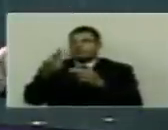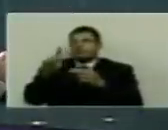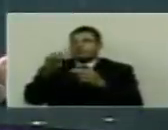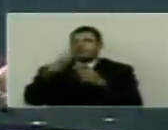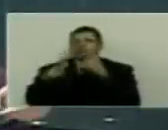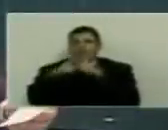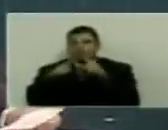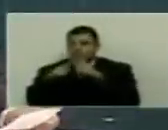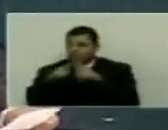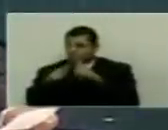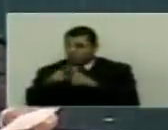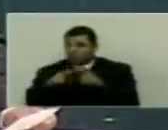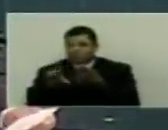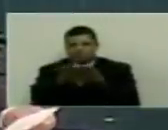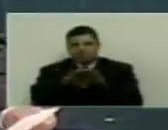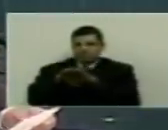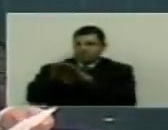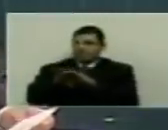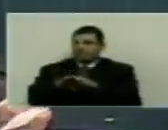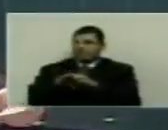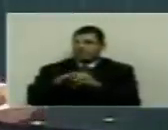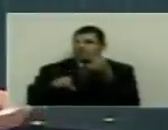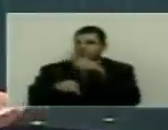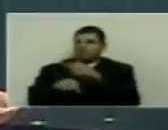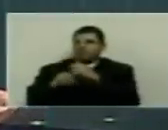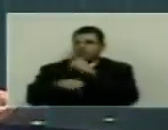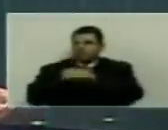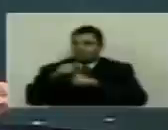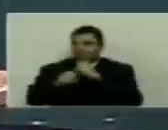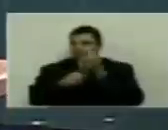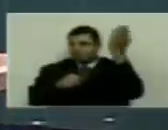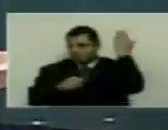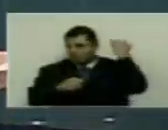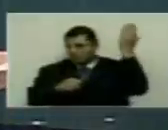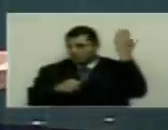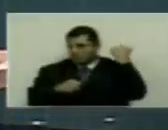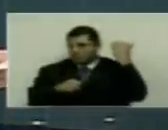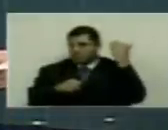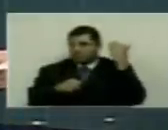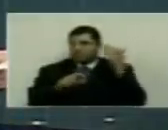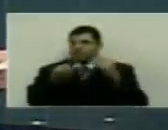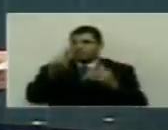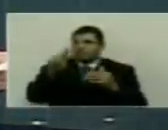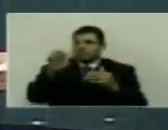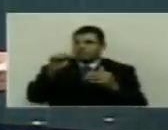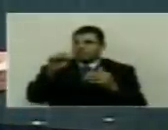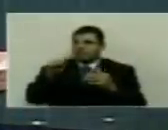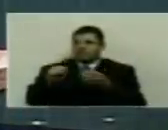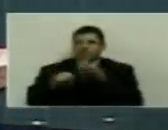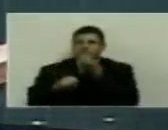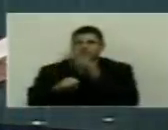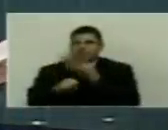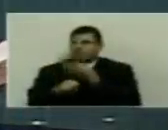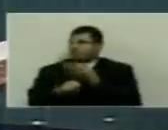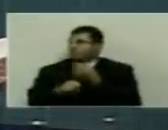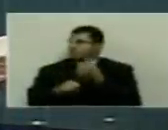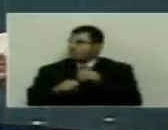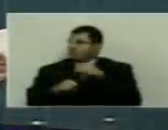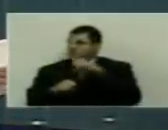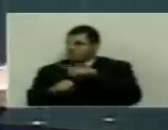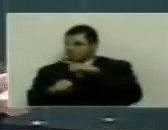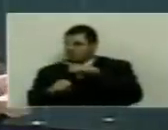porque os problemas são tão recorrentes quanto eram no passado, antes da questão do gás.